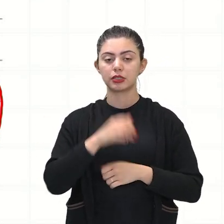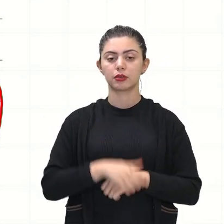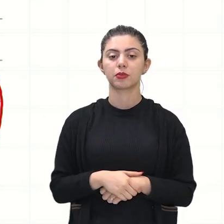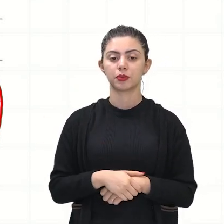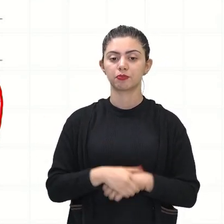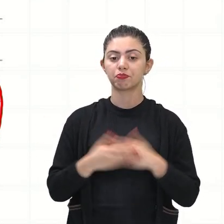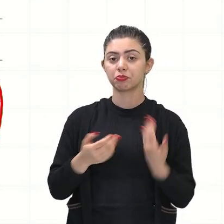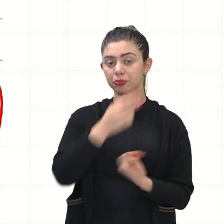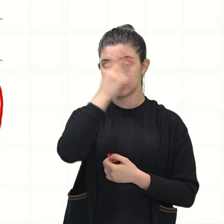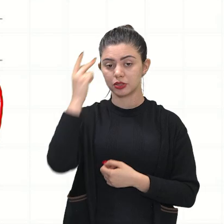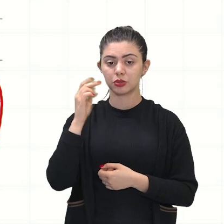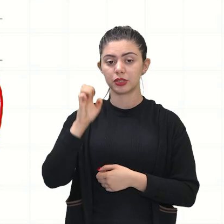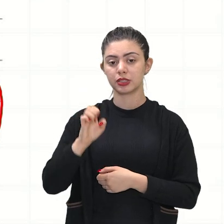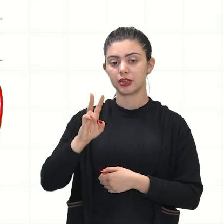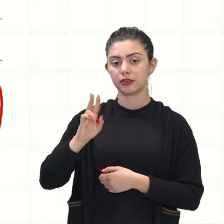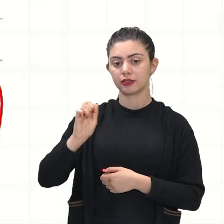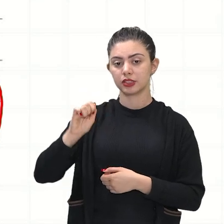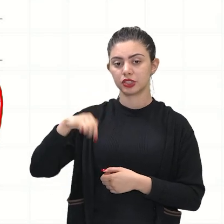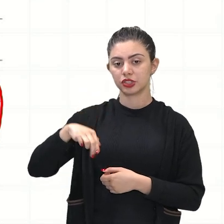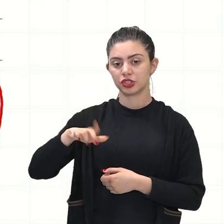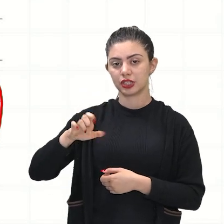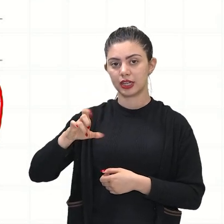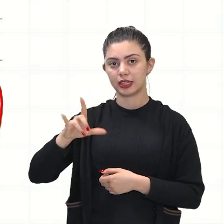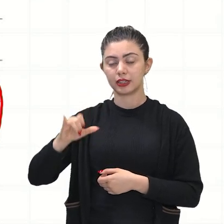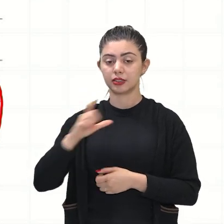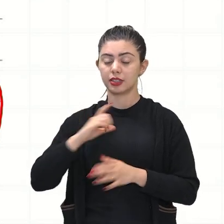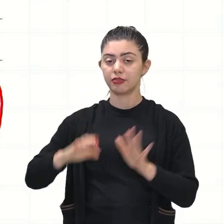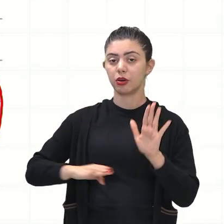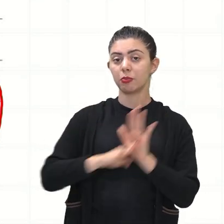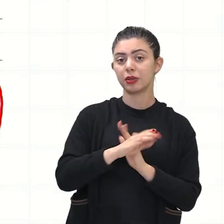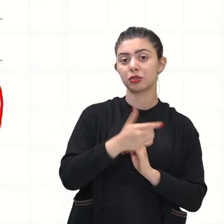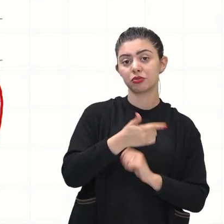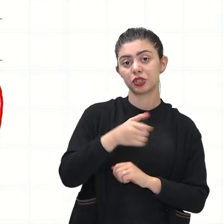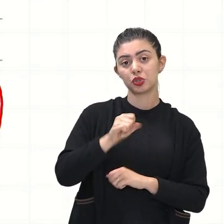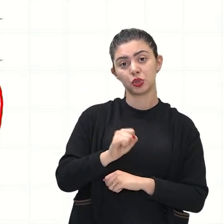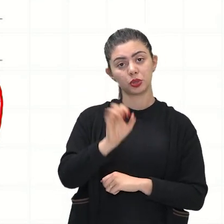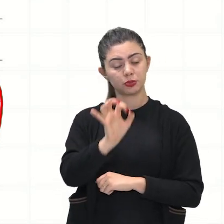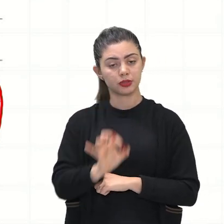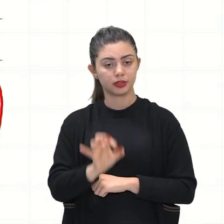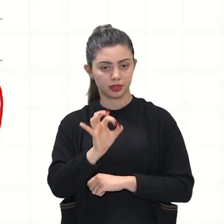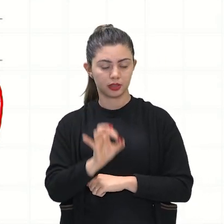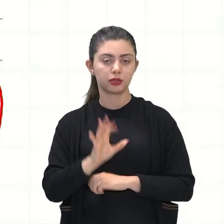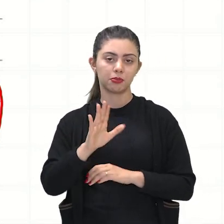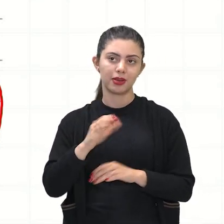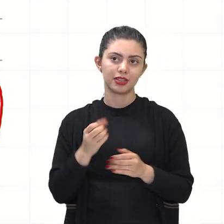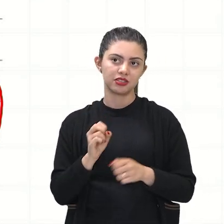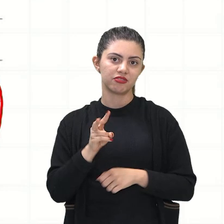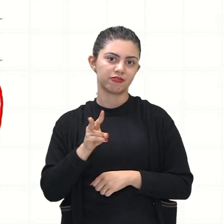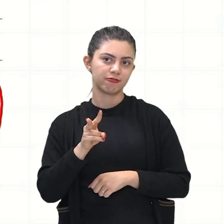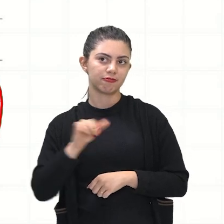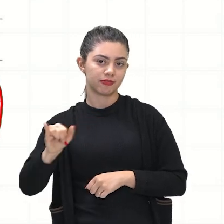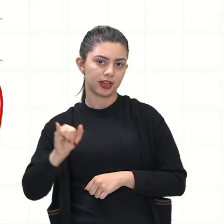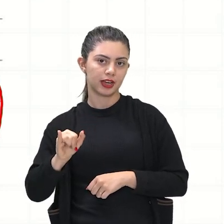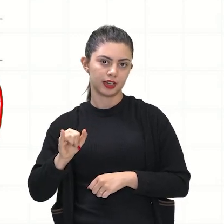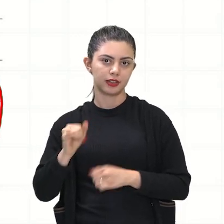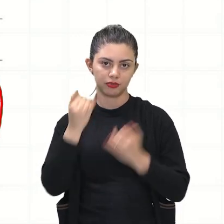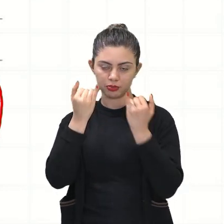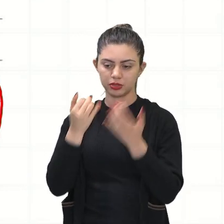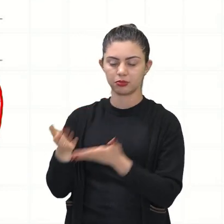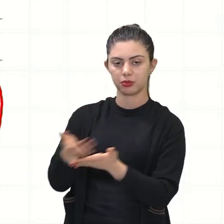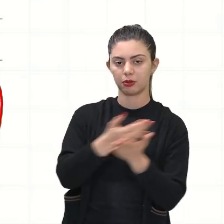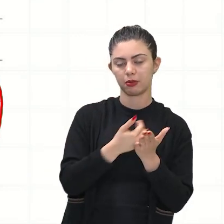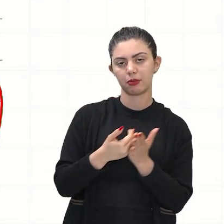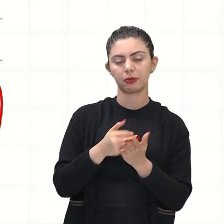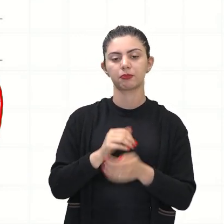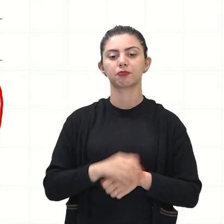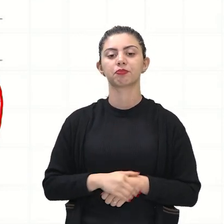de evangélicos aumentou quase 28%, né, mas ainda vai ser lançado. Né, e vamos